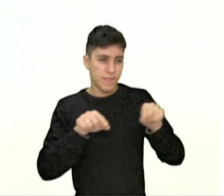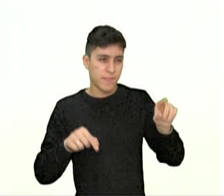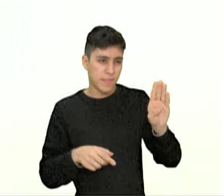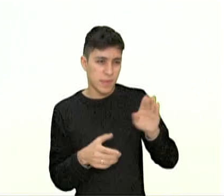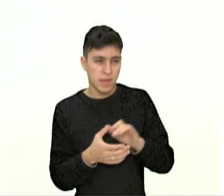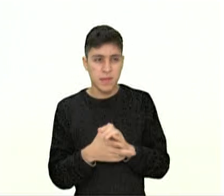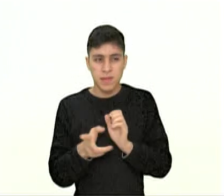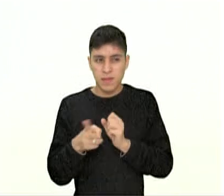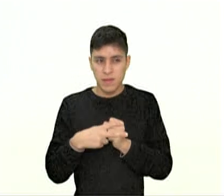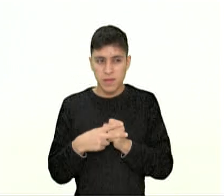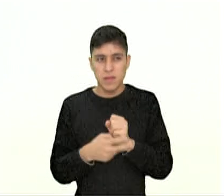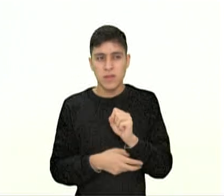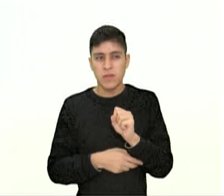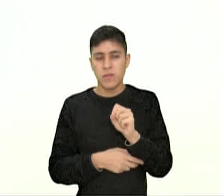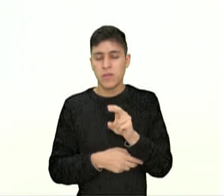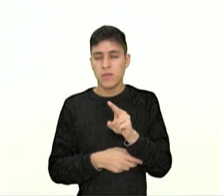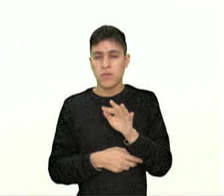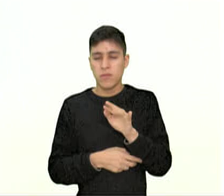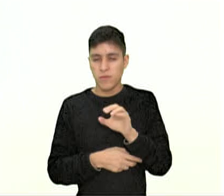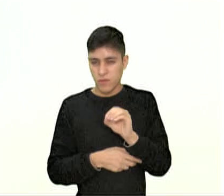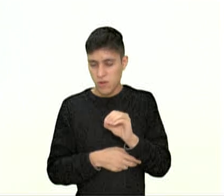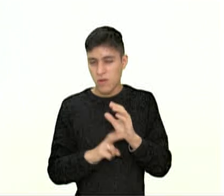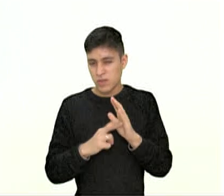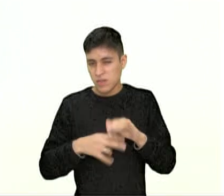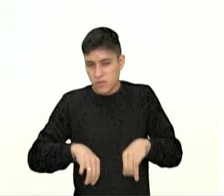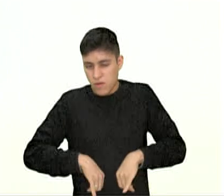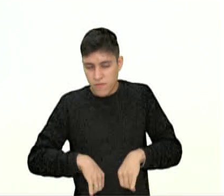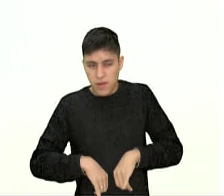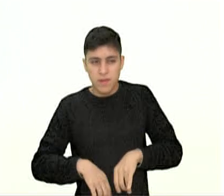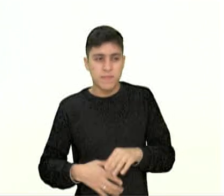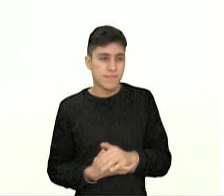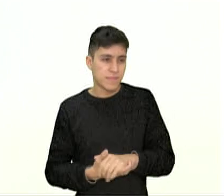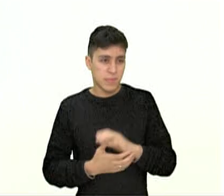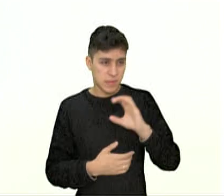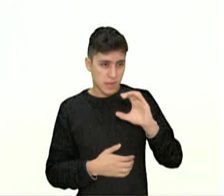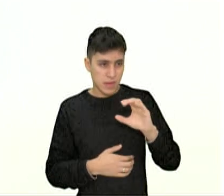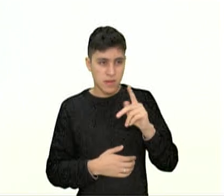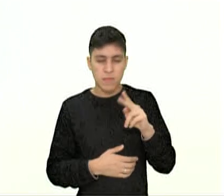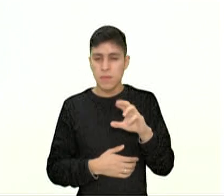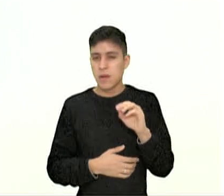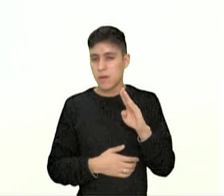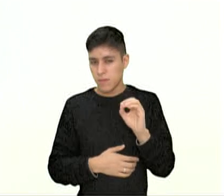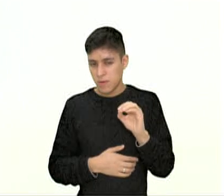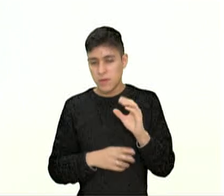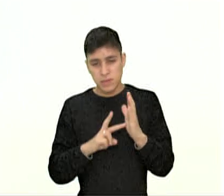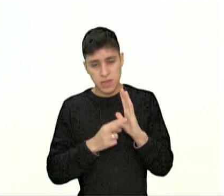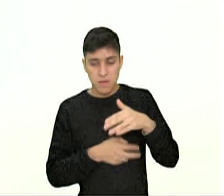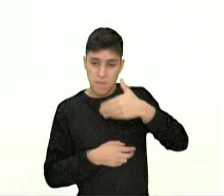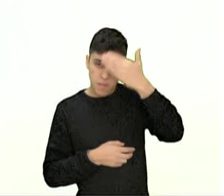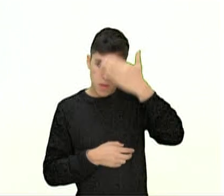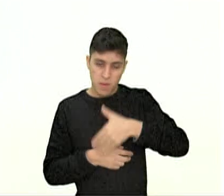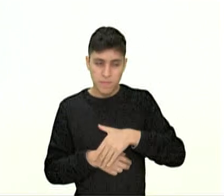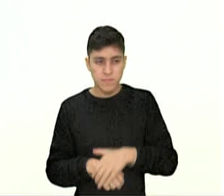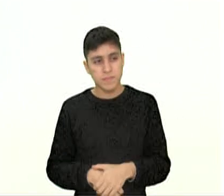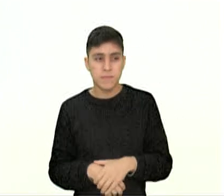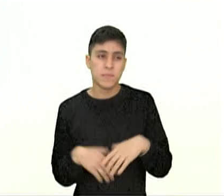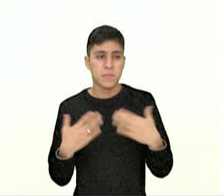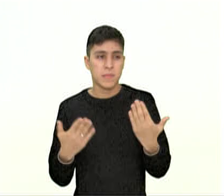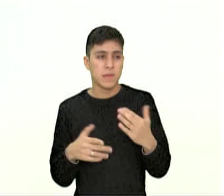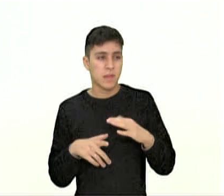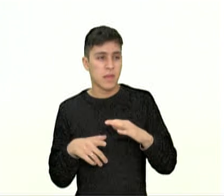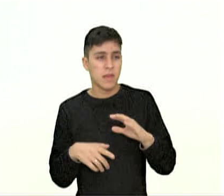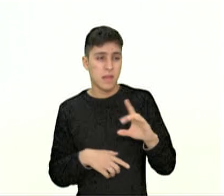verbo sufrió, sofreu. Na frase C, probó, provou. E na frase